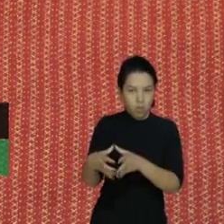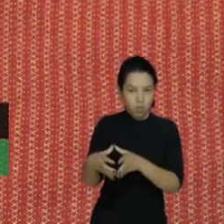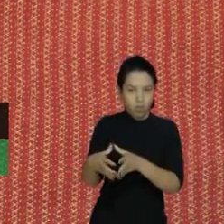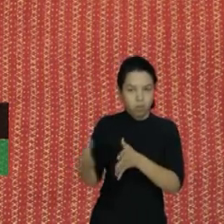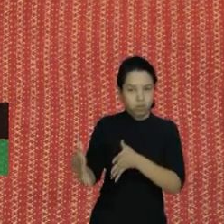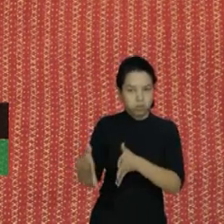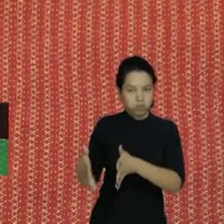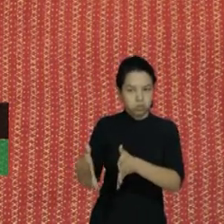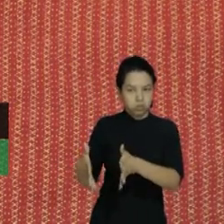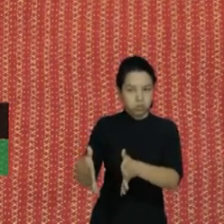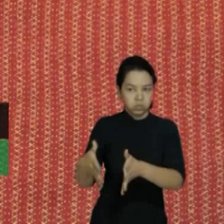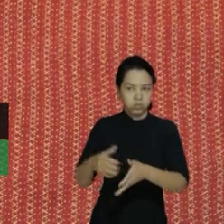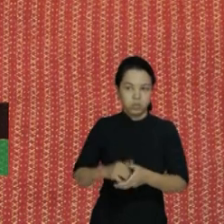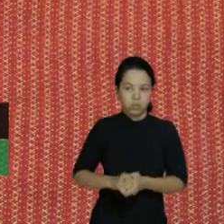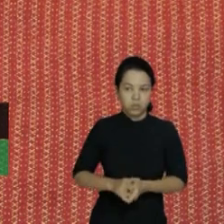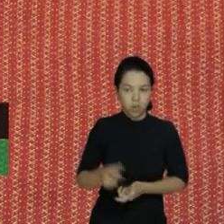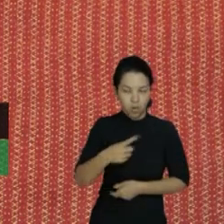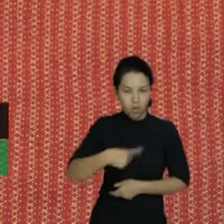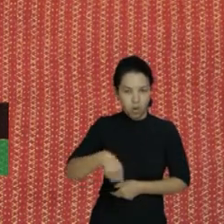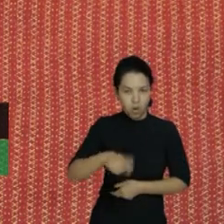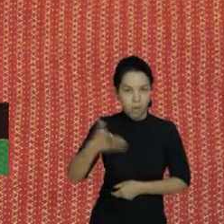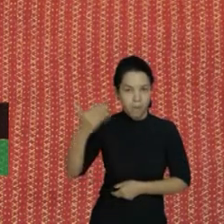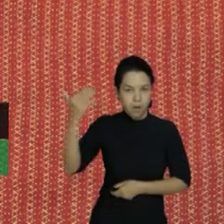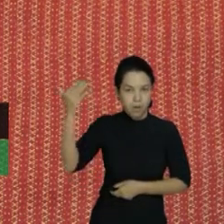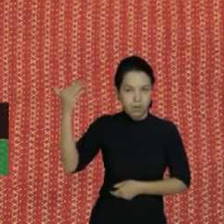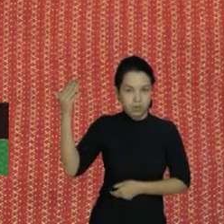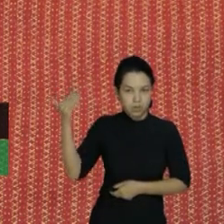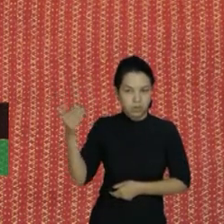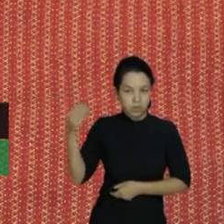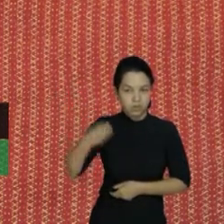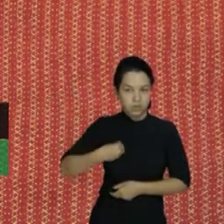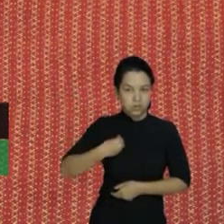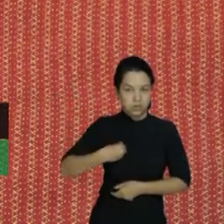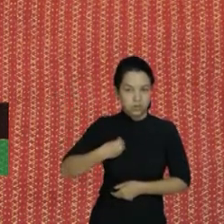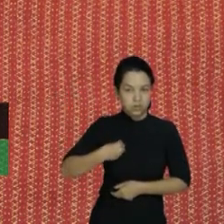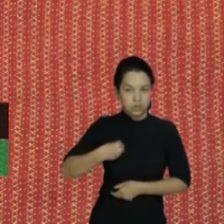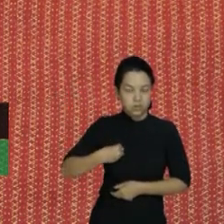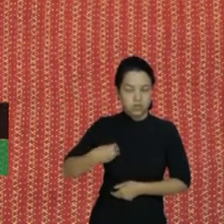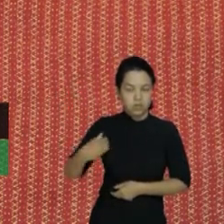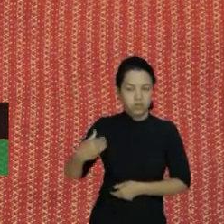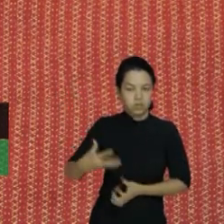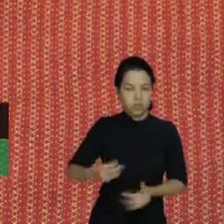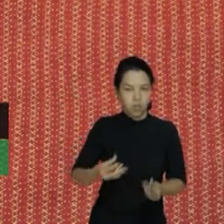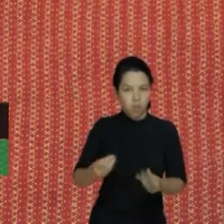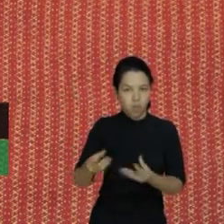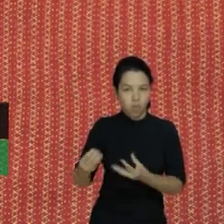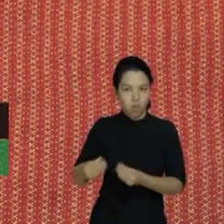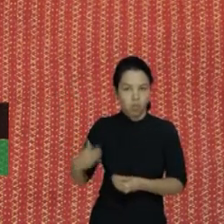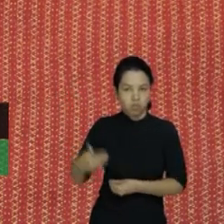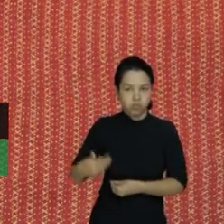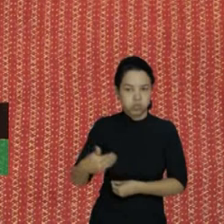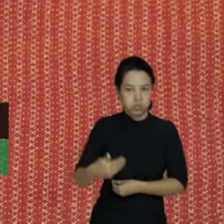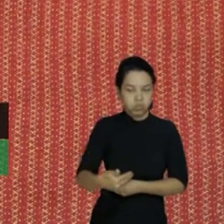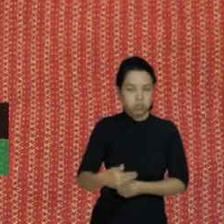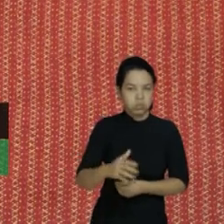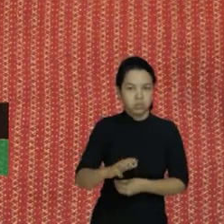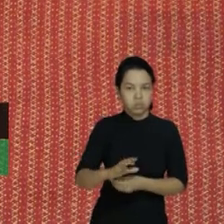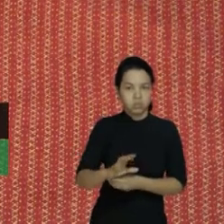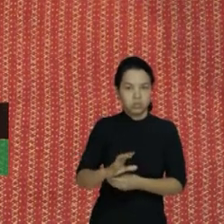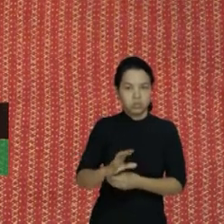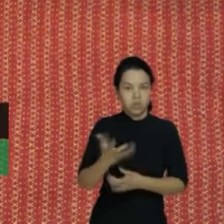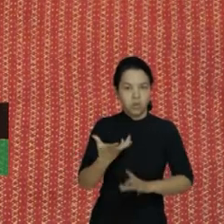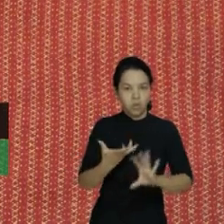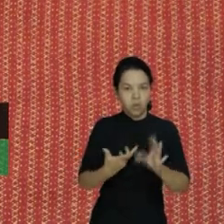vez que nós, no passado, vivemos tantos e tantos elementos,